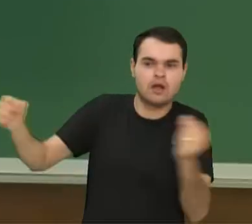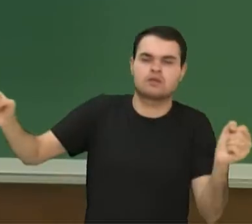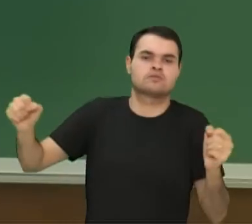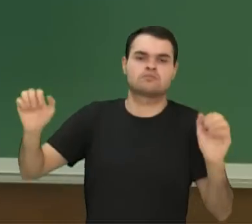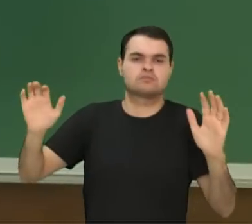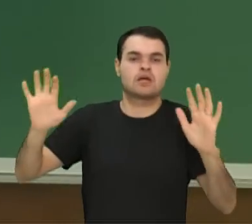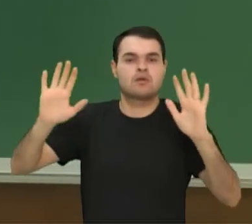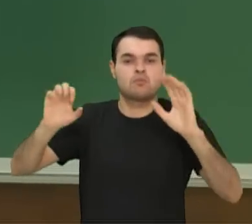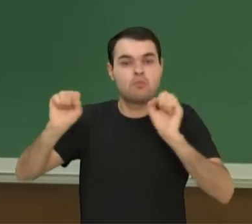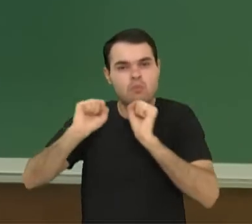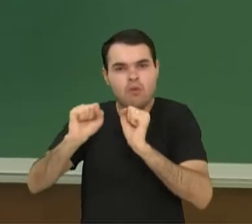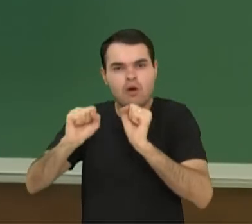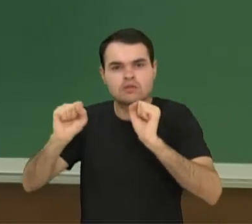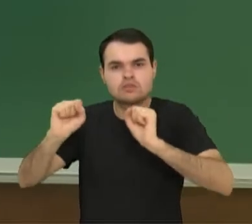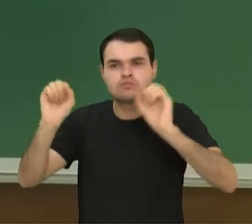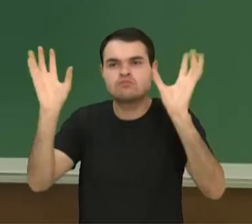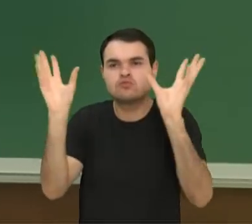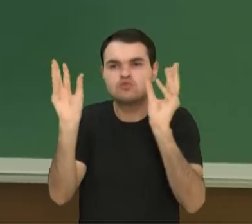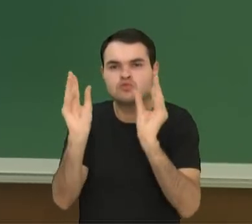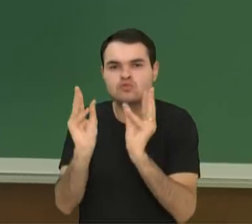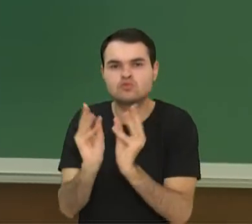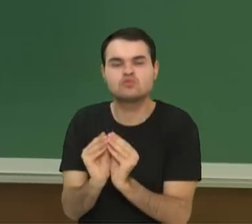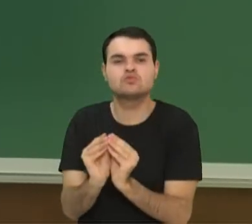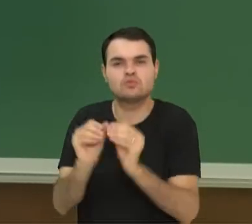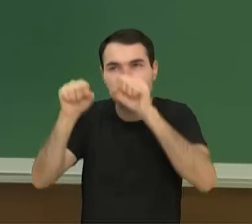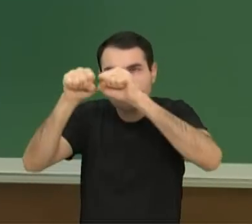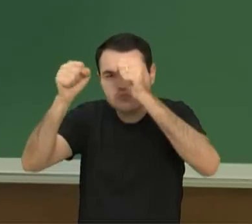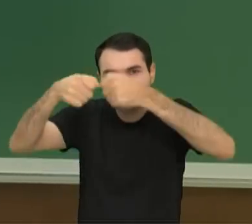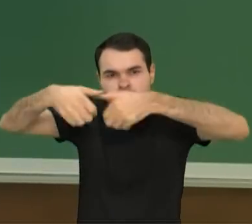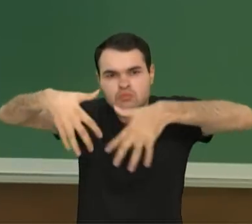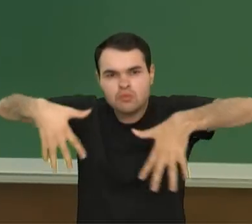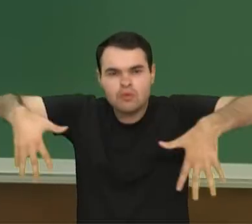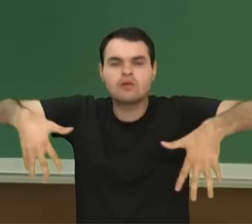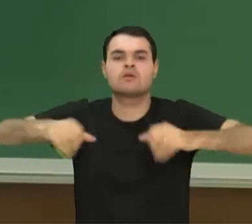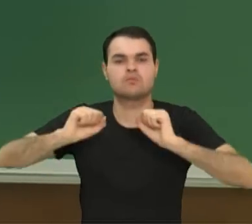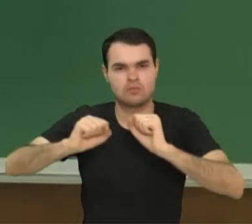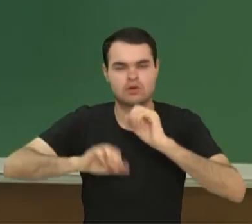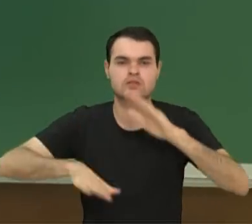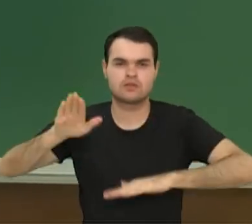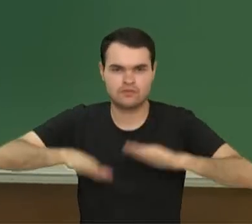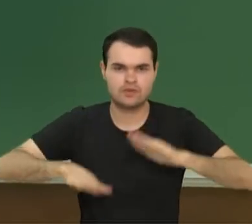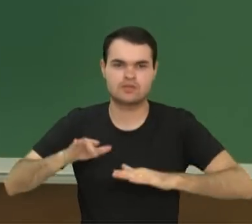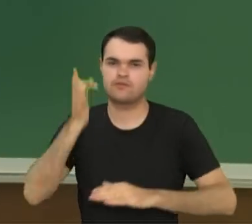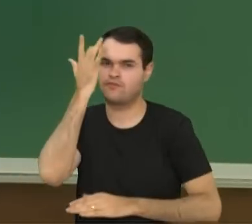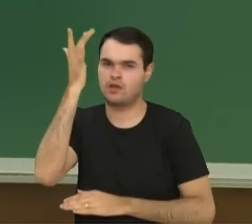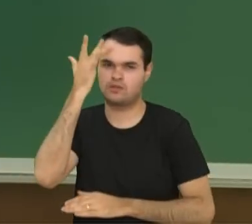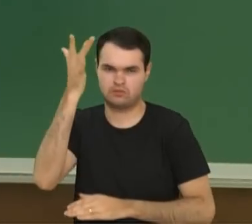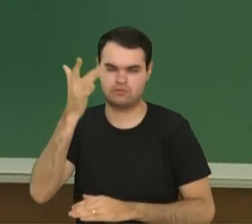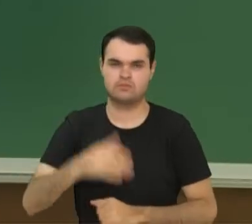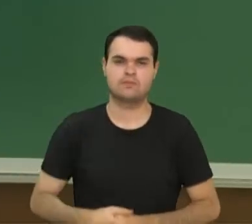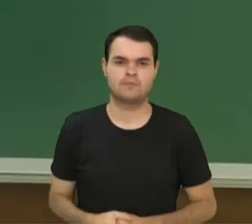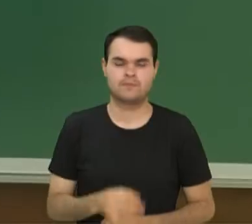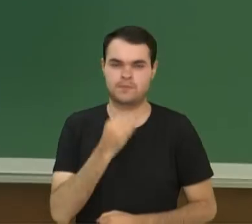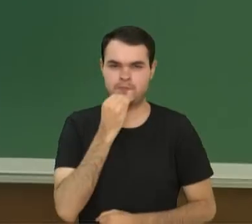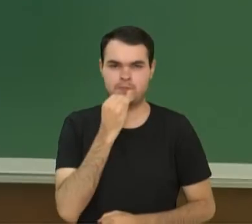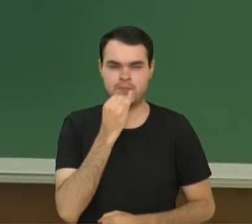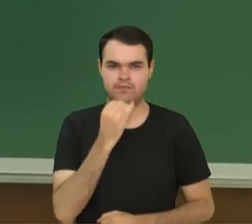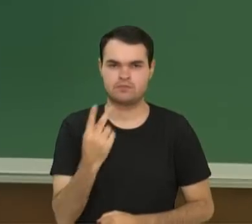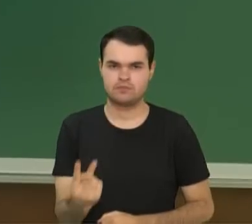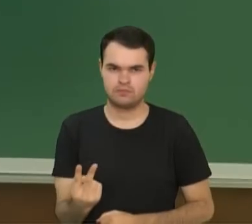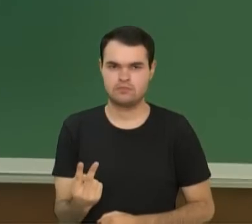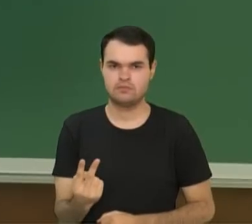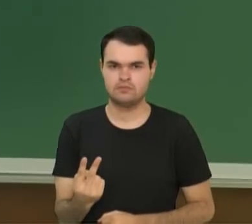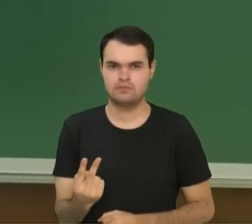ser decomposto e, aplicando a propriedade, a gente consegue trabalhar com raiz muito mais facilmente, ó. Um exemplo aqui,